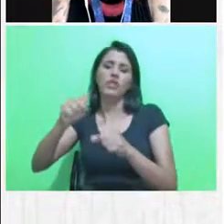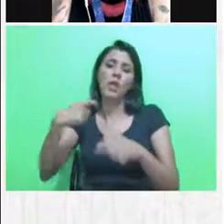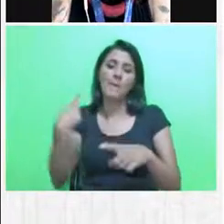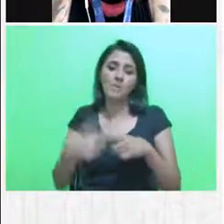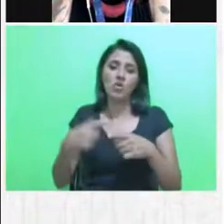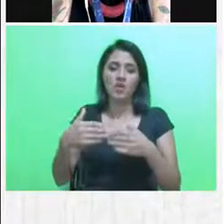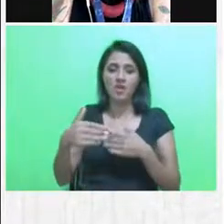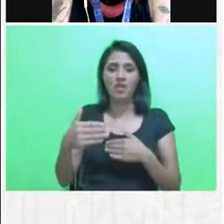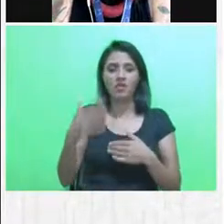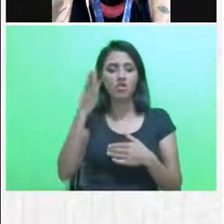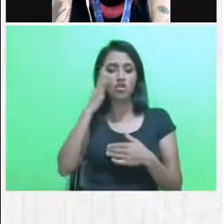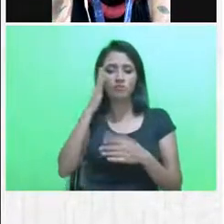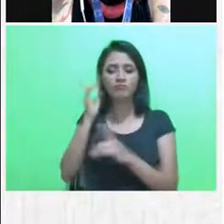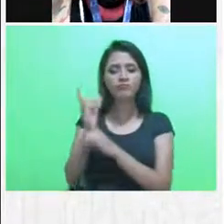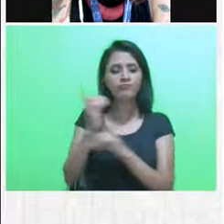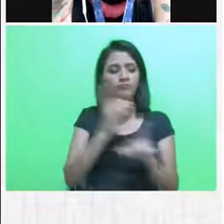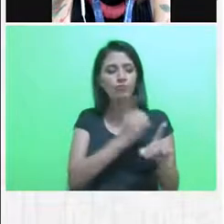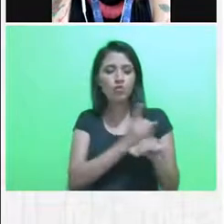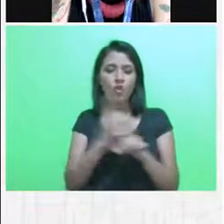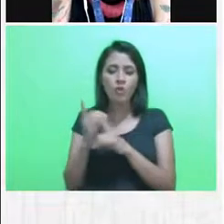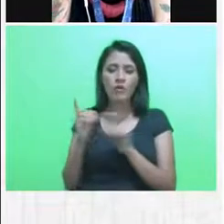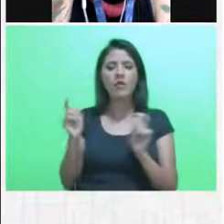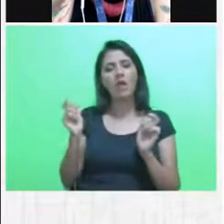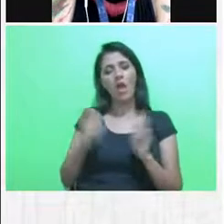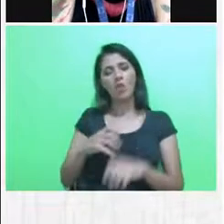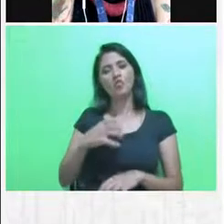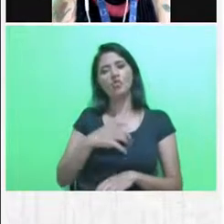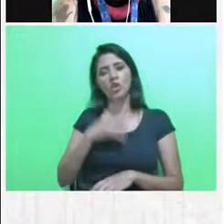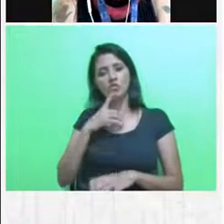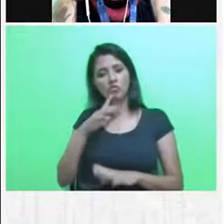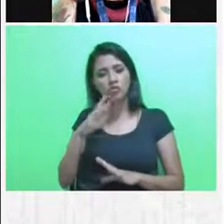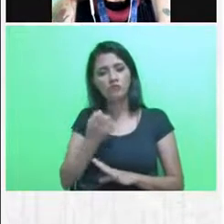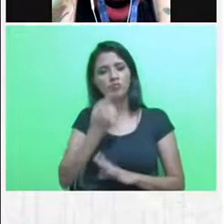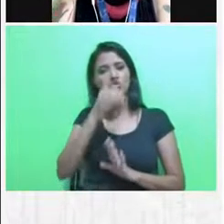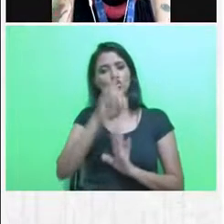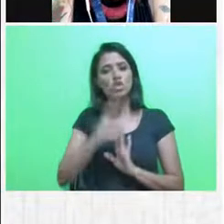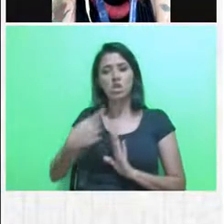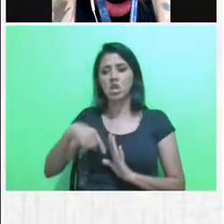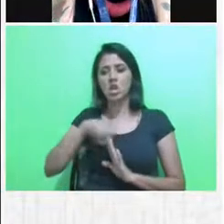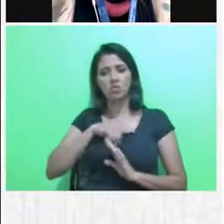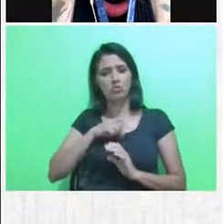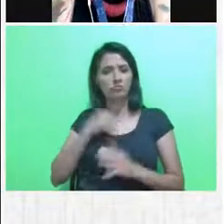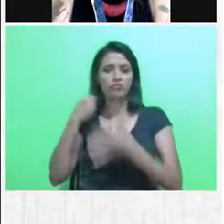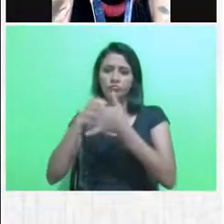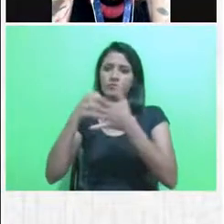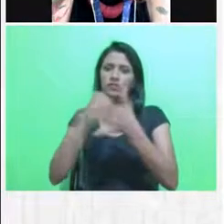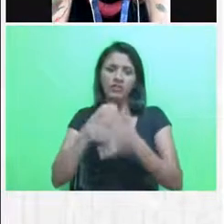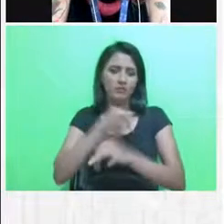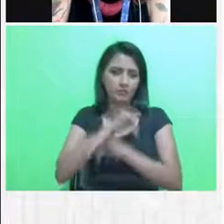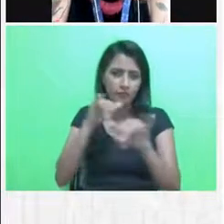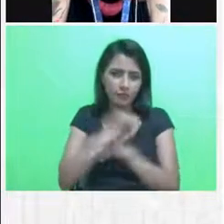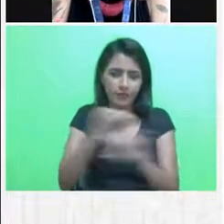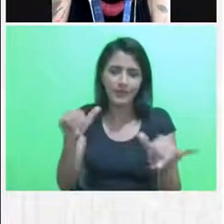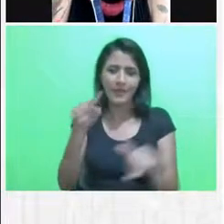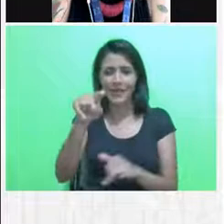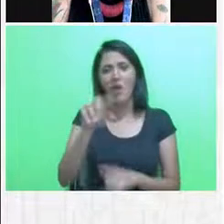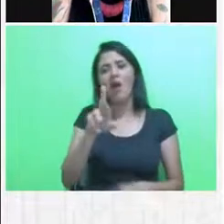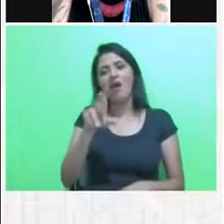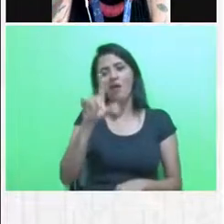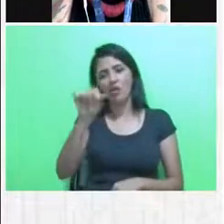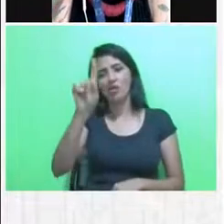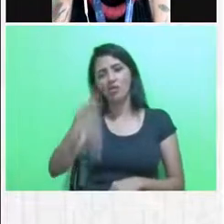uma forma de reivindicar os direitos, porque, na verdade, as redes atuam nesse âmbito, é um diálogo da